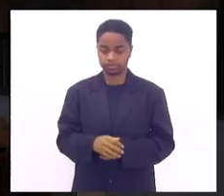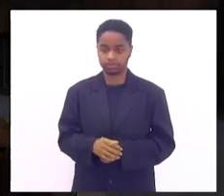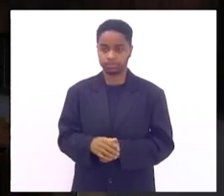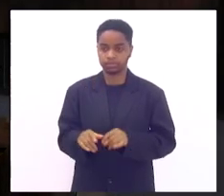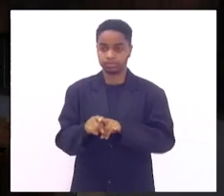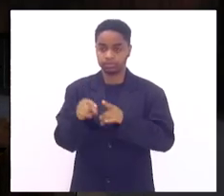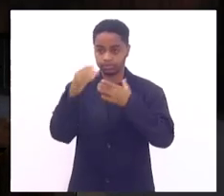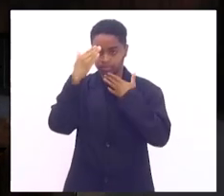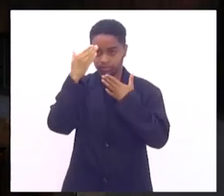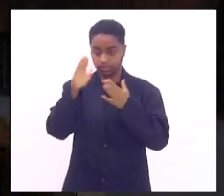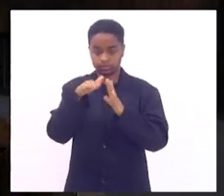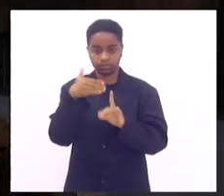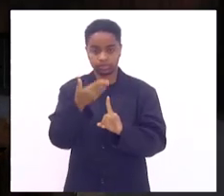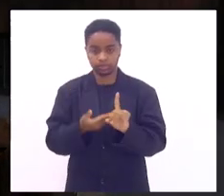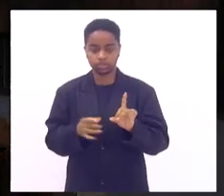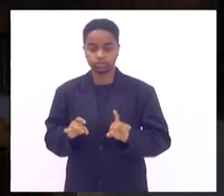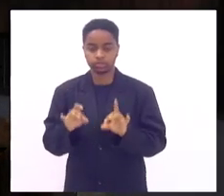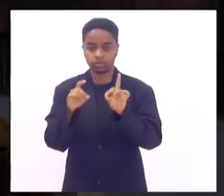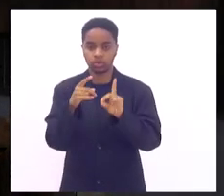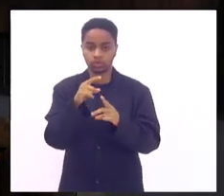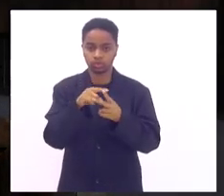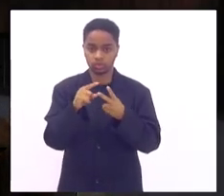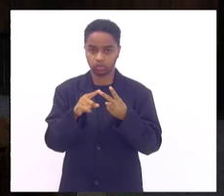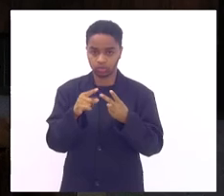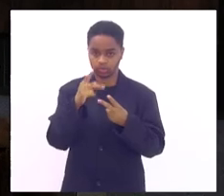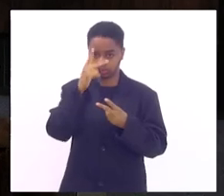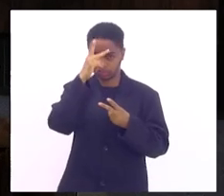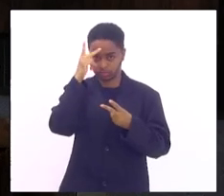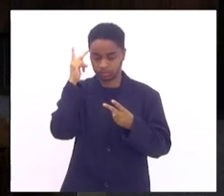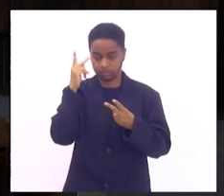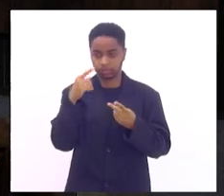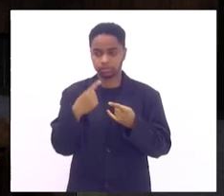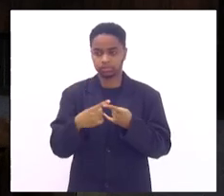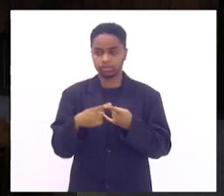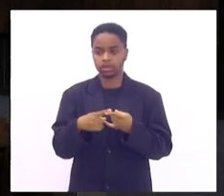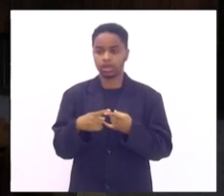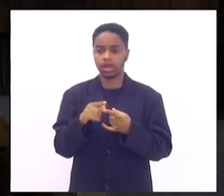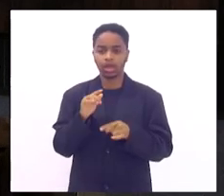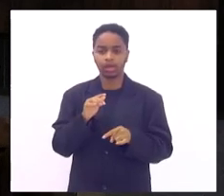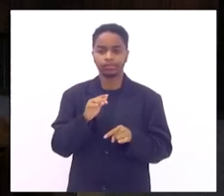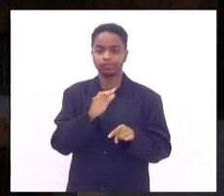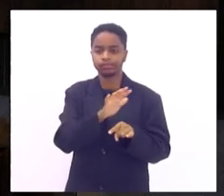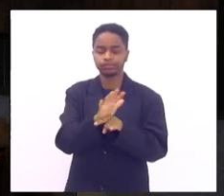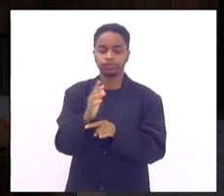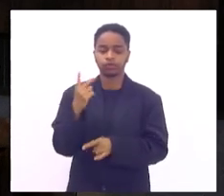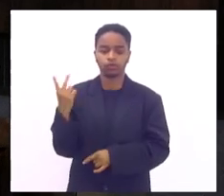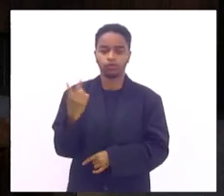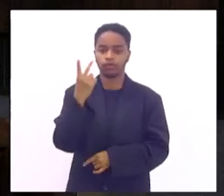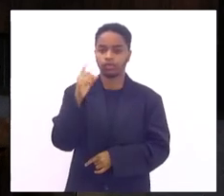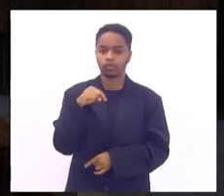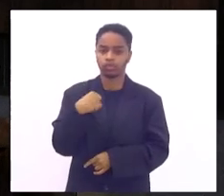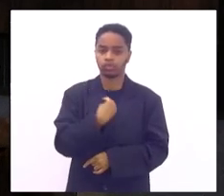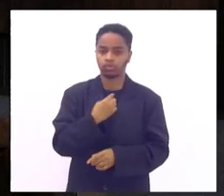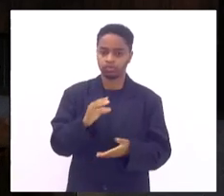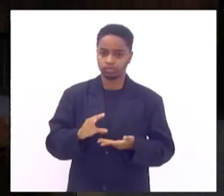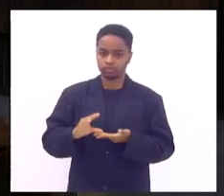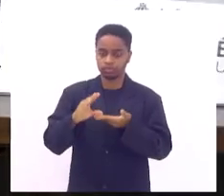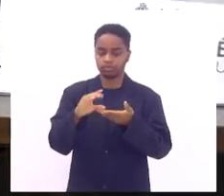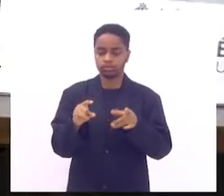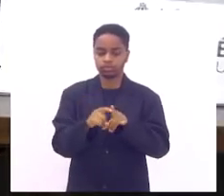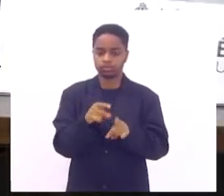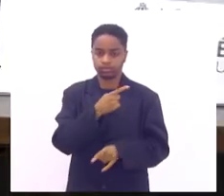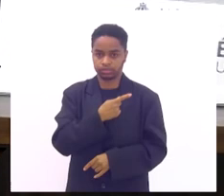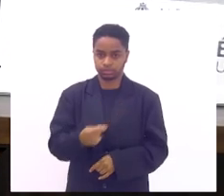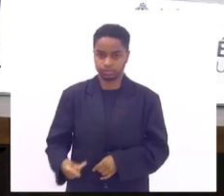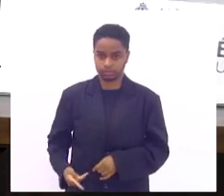um reconhecimento especial a duas pessoas aí que entregaram muito valor para o nosso conselho. Nosso querido